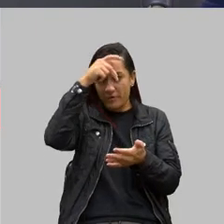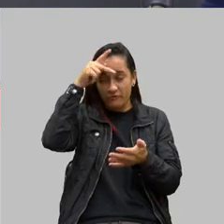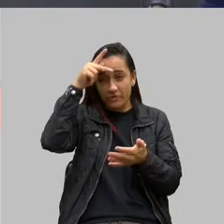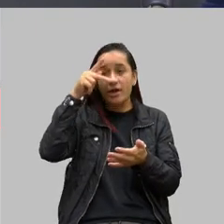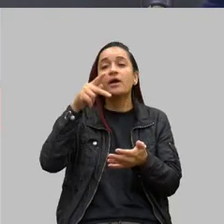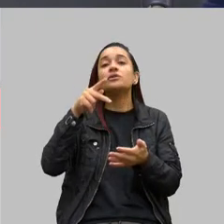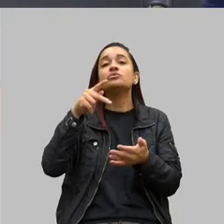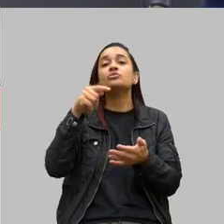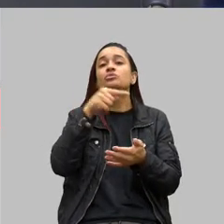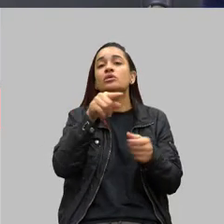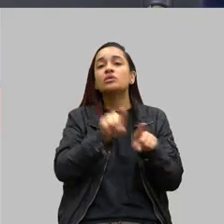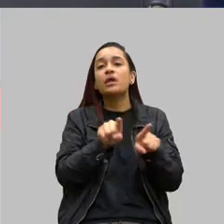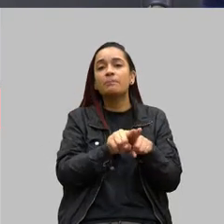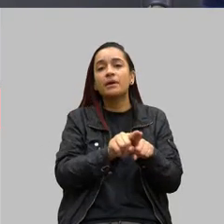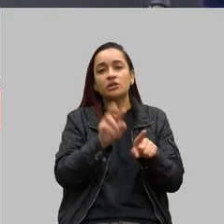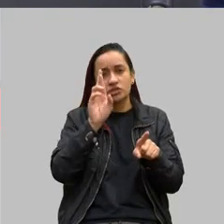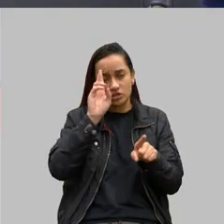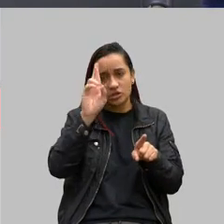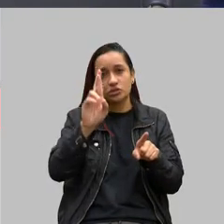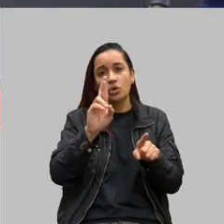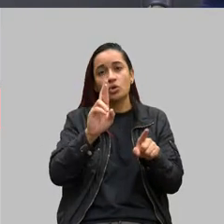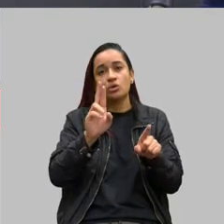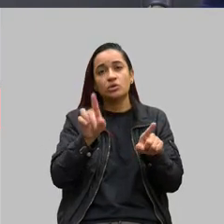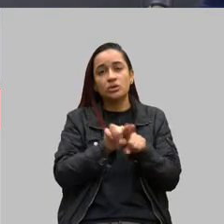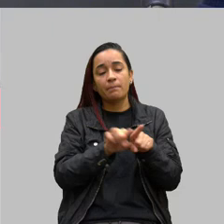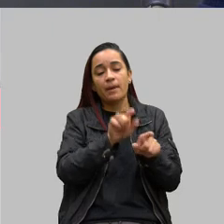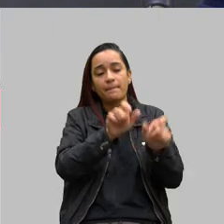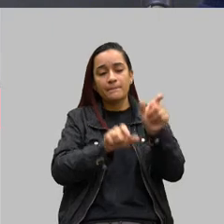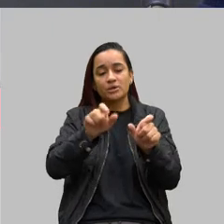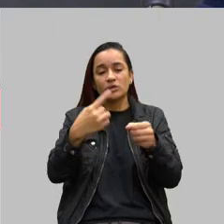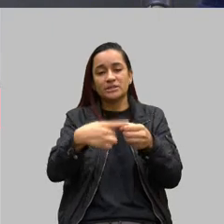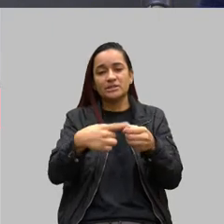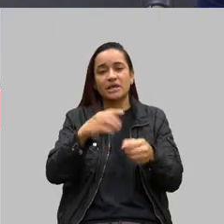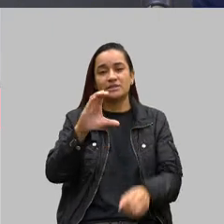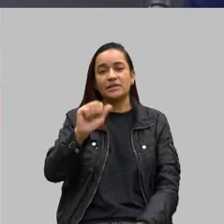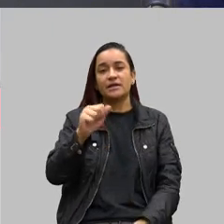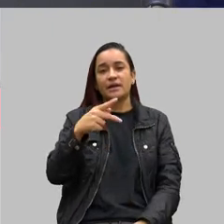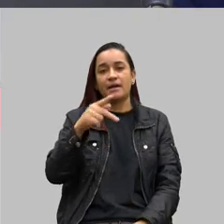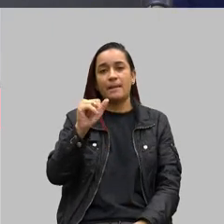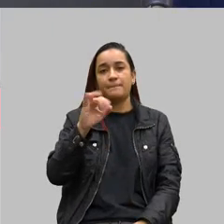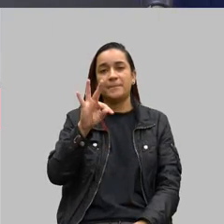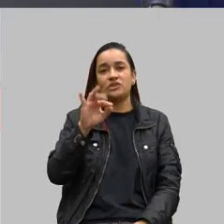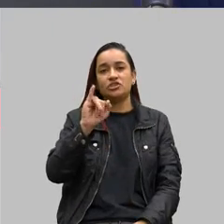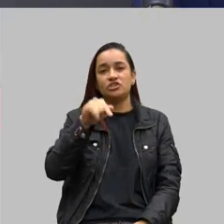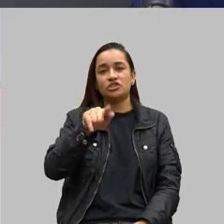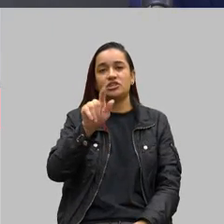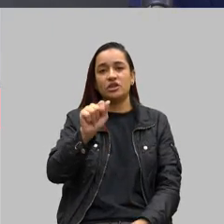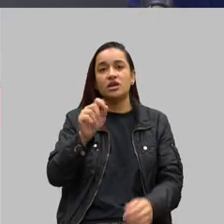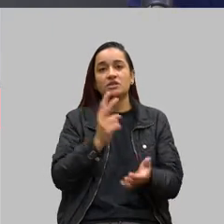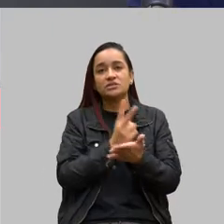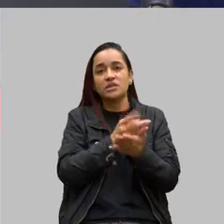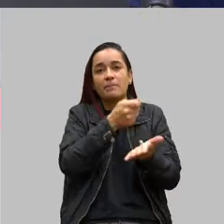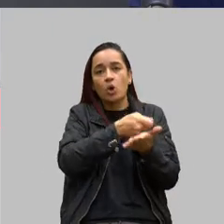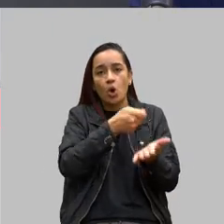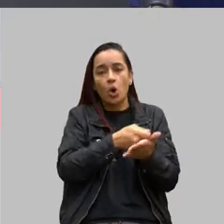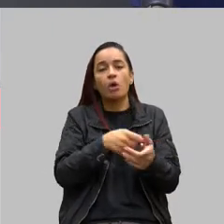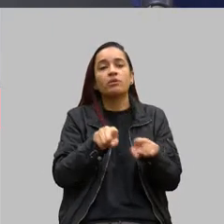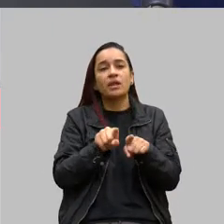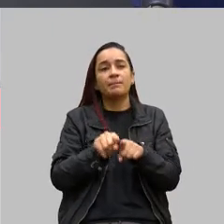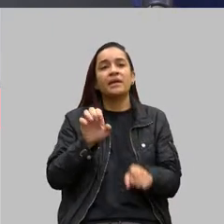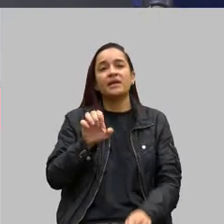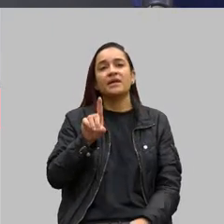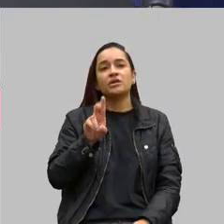pelos vereadores mas também pelo pessoal de de Capetinga oo Prefeito César o juin que tem me cobrado direto o Eduardo Vereador